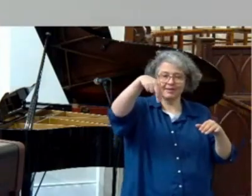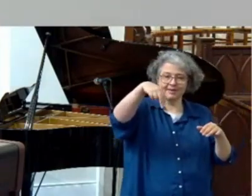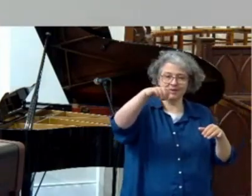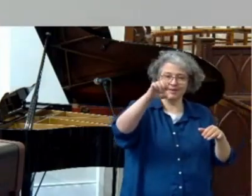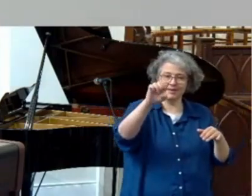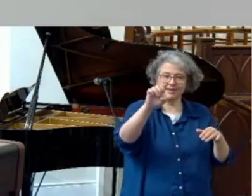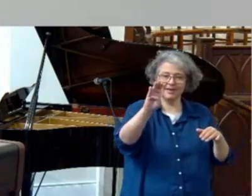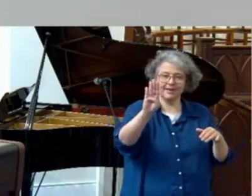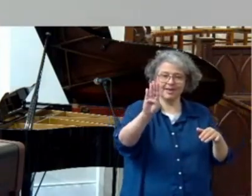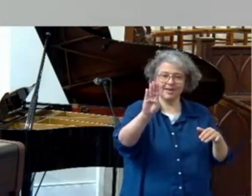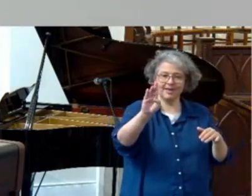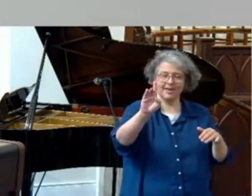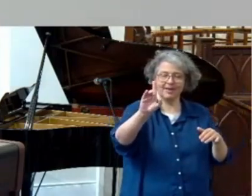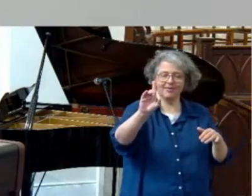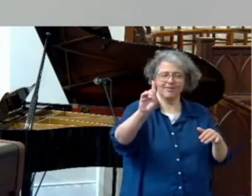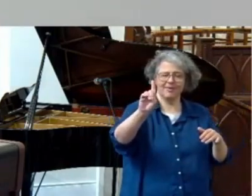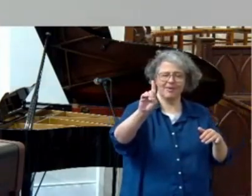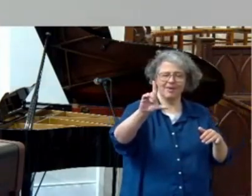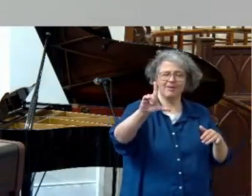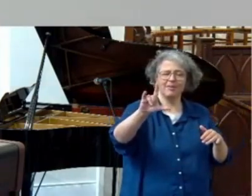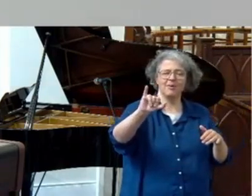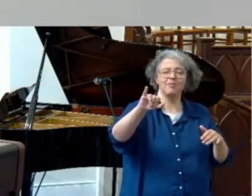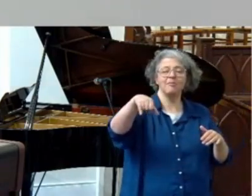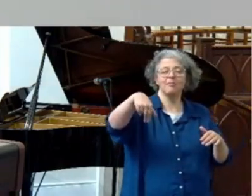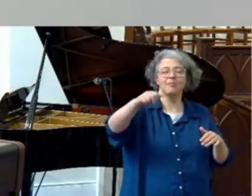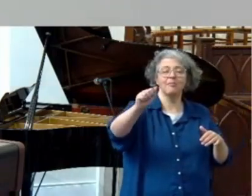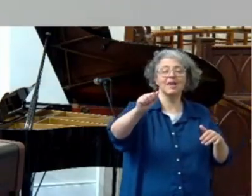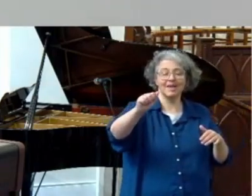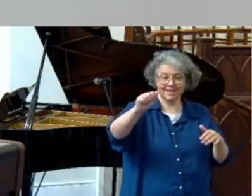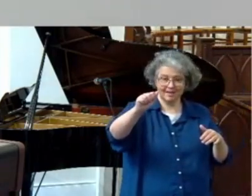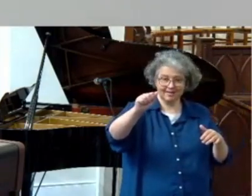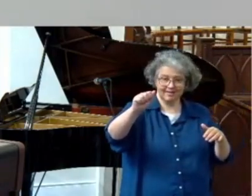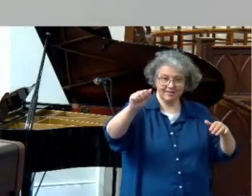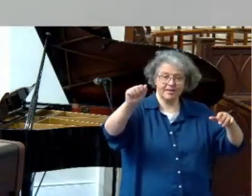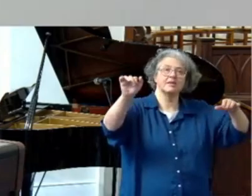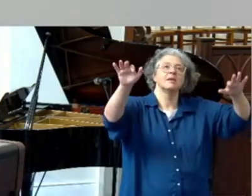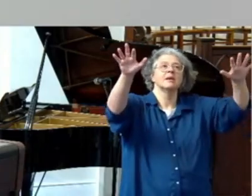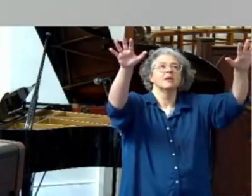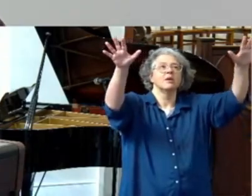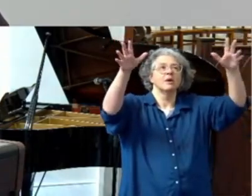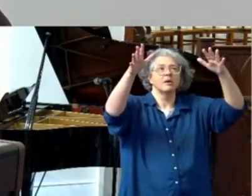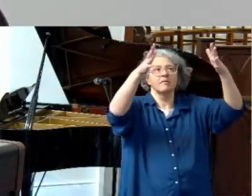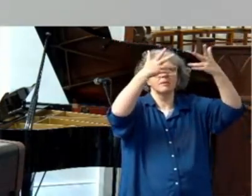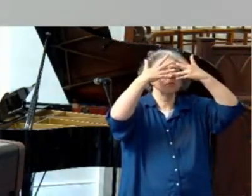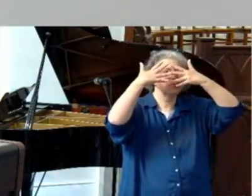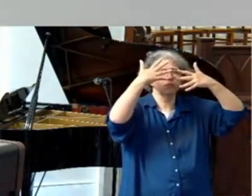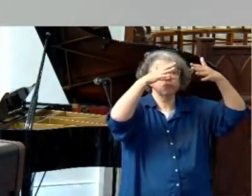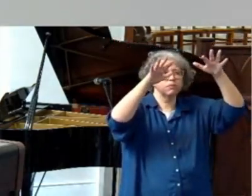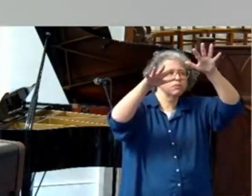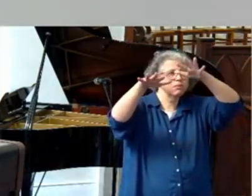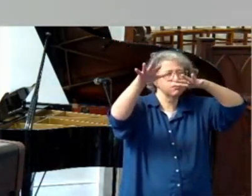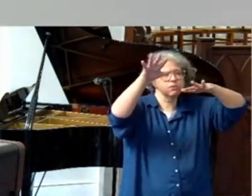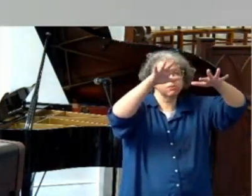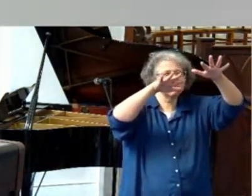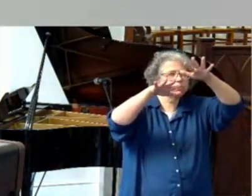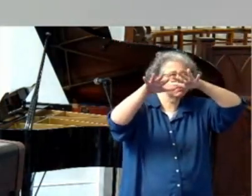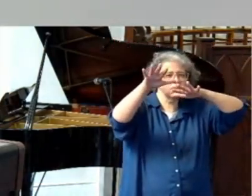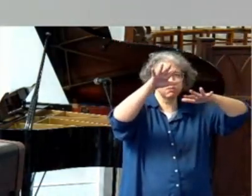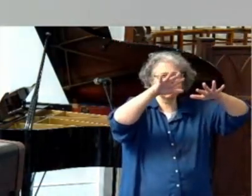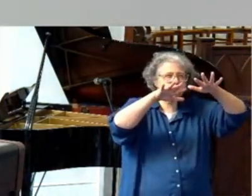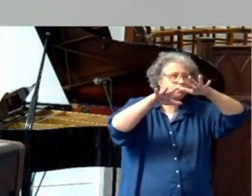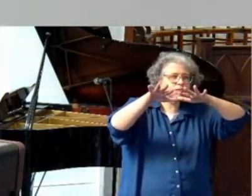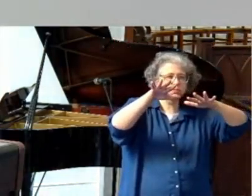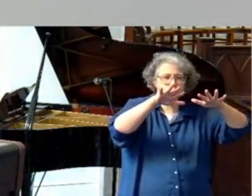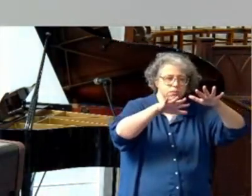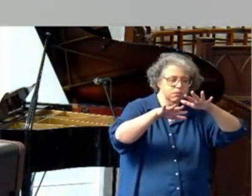escreveu, ele disse assim, é porque tem gente que se gaba do que ainda nem viveu. Tem gente que se gaba e se orgulha